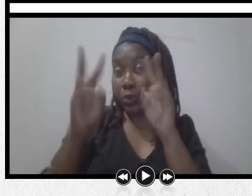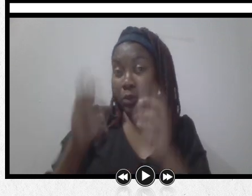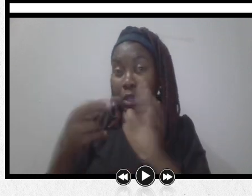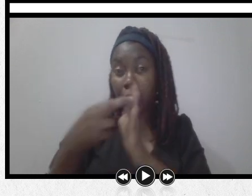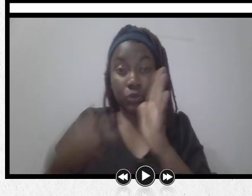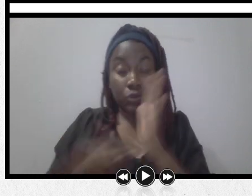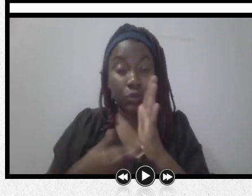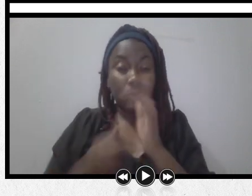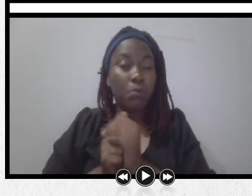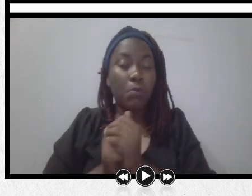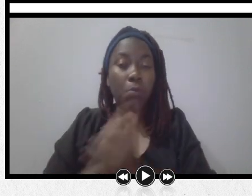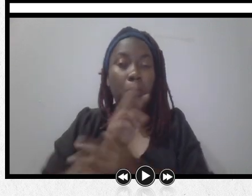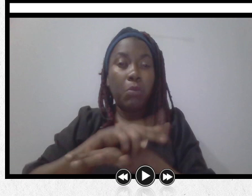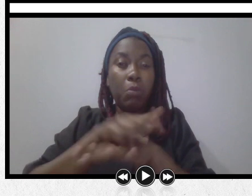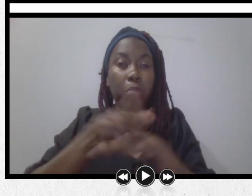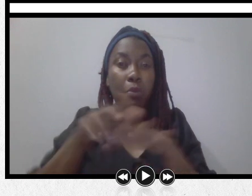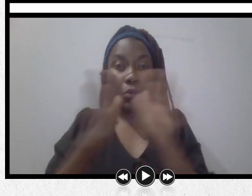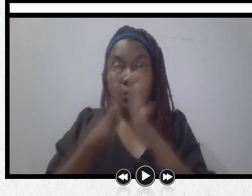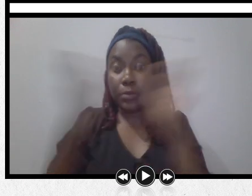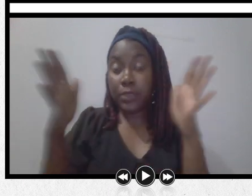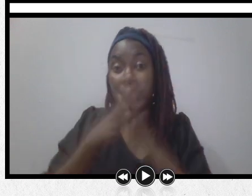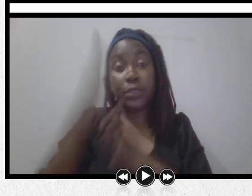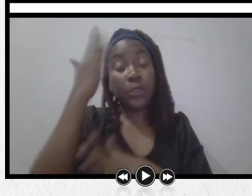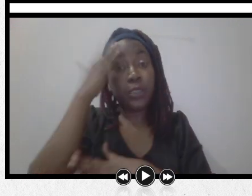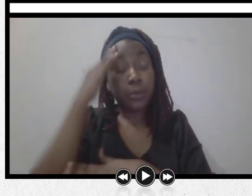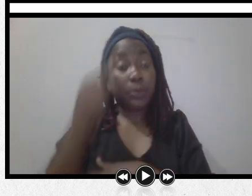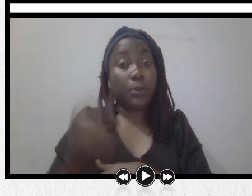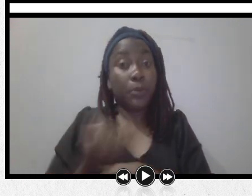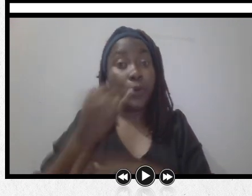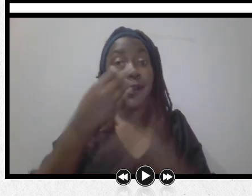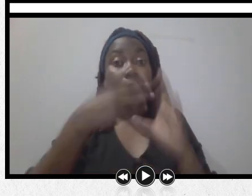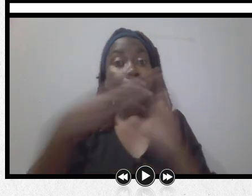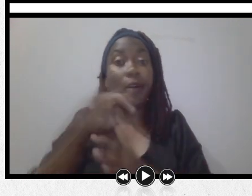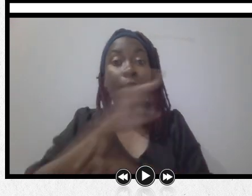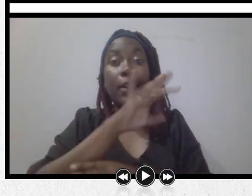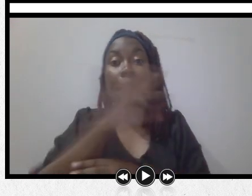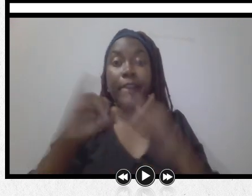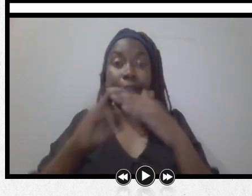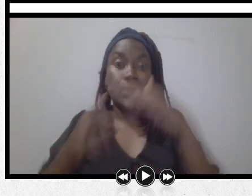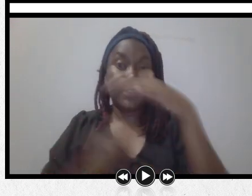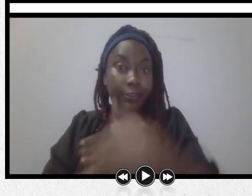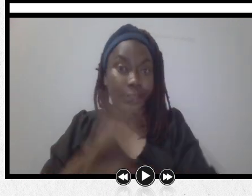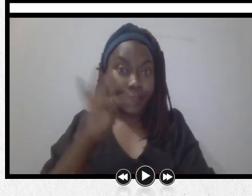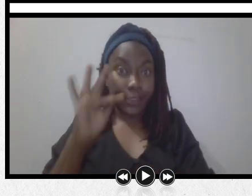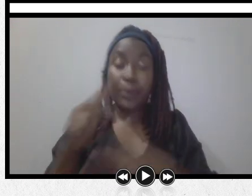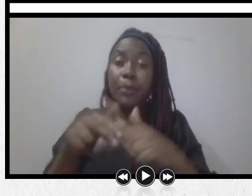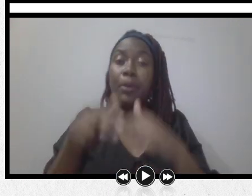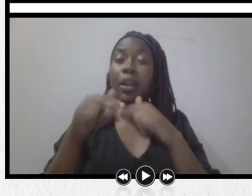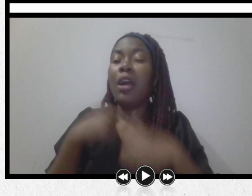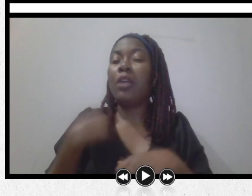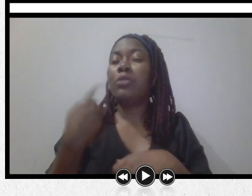suas múltiplas dimensões, é importante entender essas características de cada ente da federação. E para isso, a